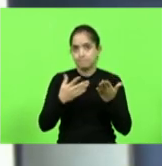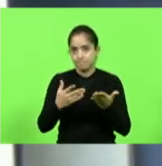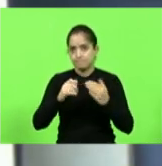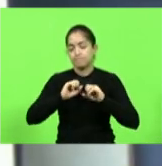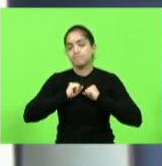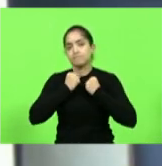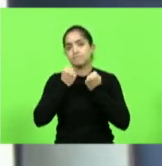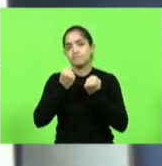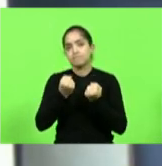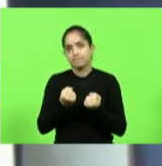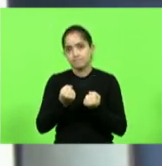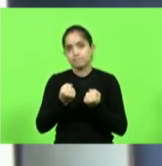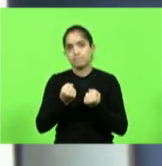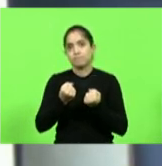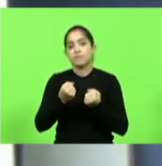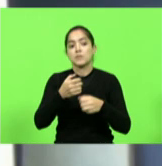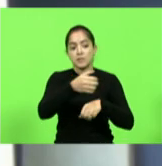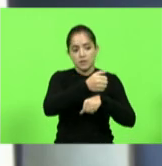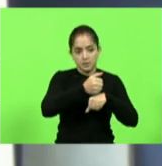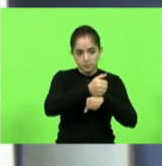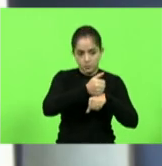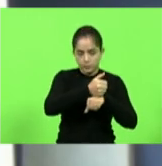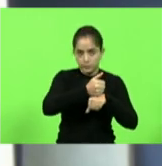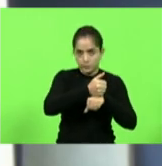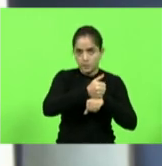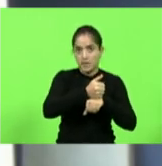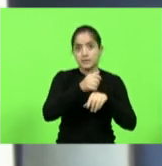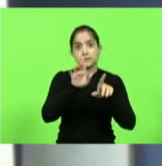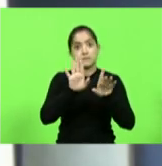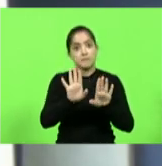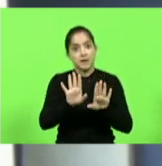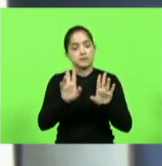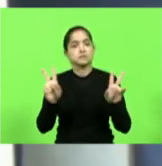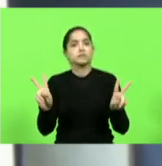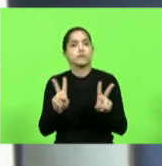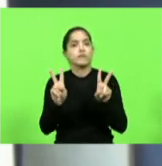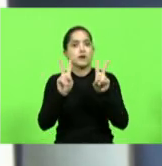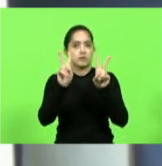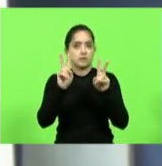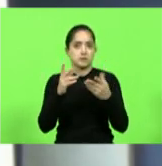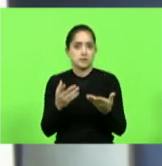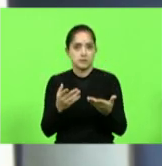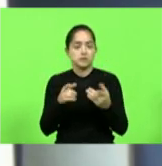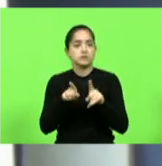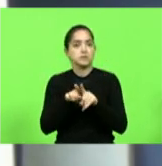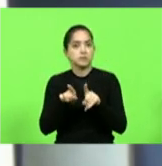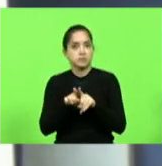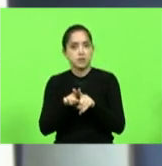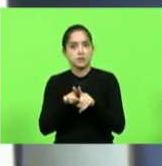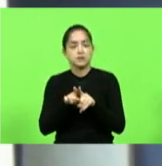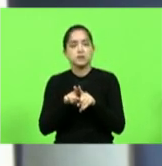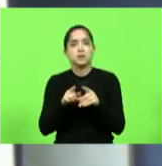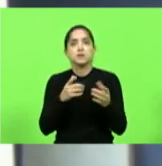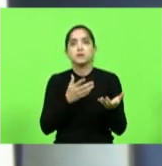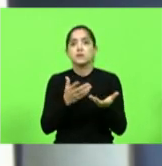sim, a vinda desses profissionais, mas defendemos com valorização. Por isso, quero